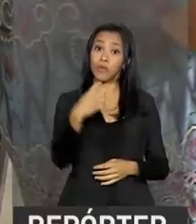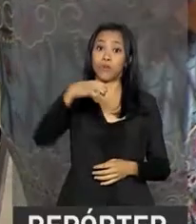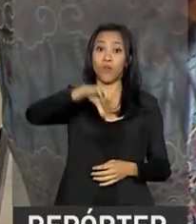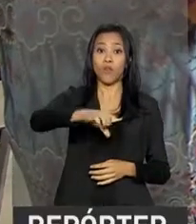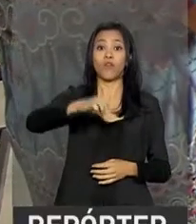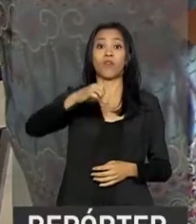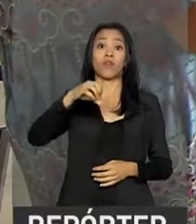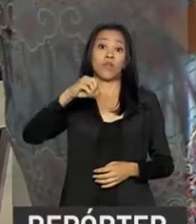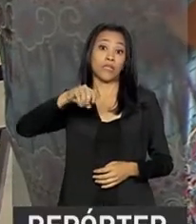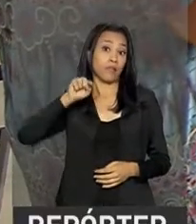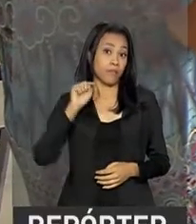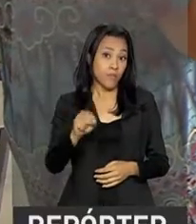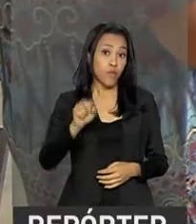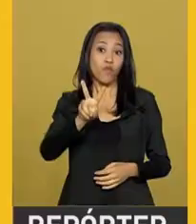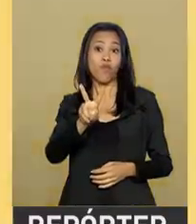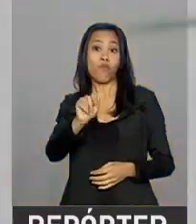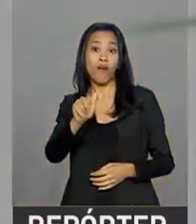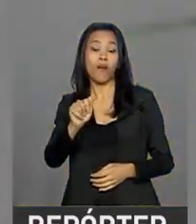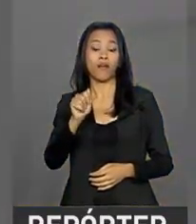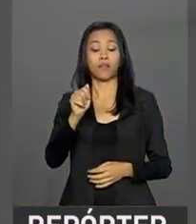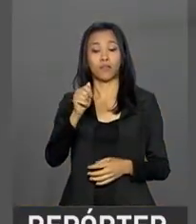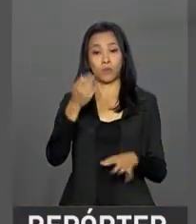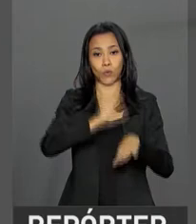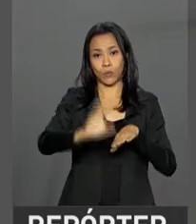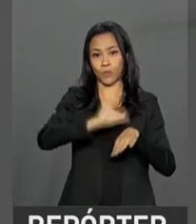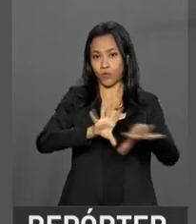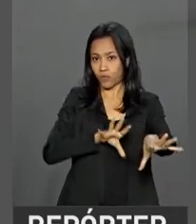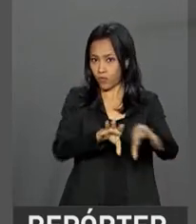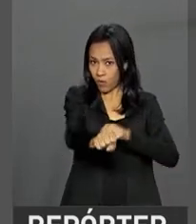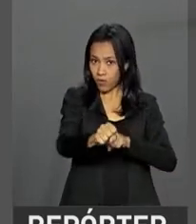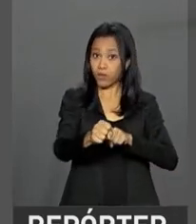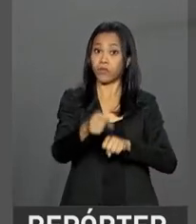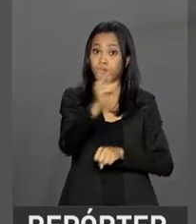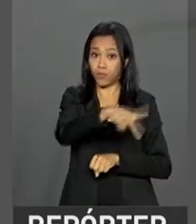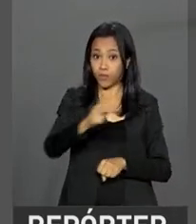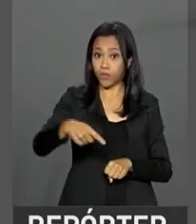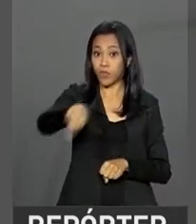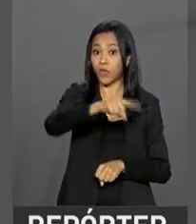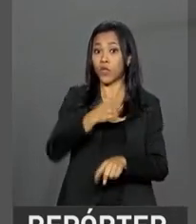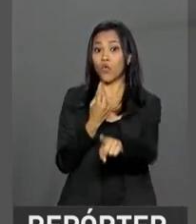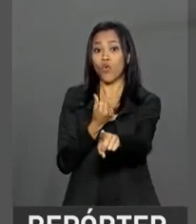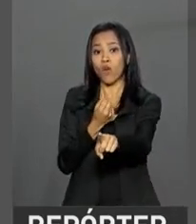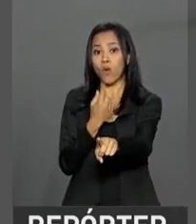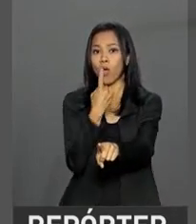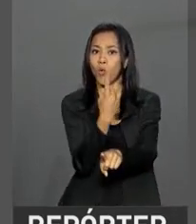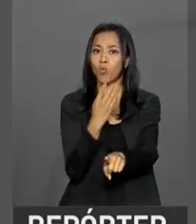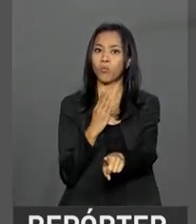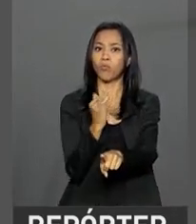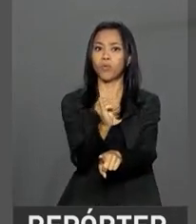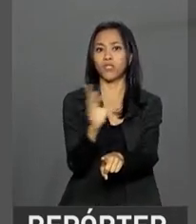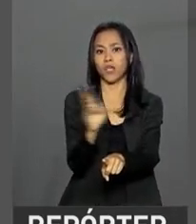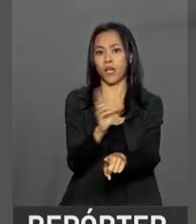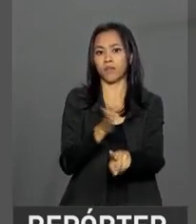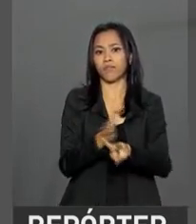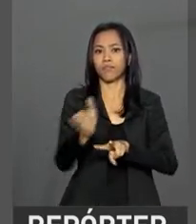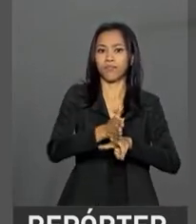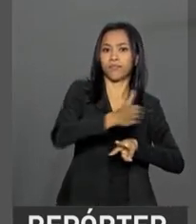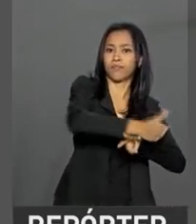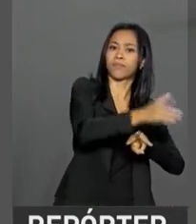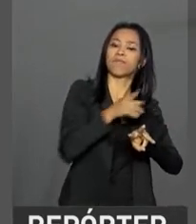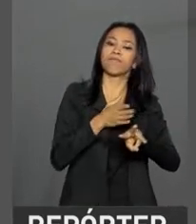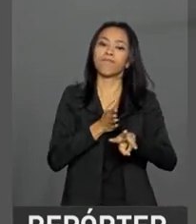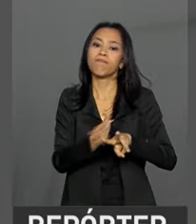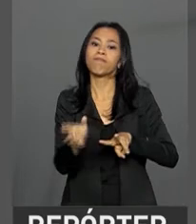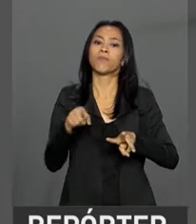de formação de docentes o investimento é de 1 bilhão de reais em três iniciativas o programa institucional